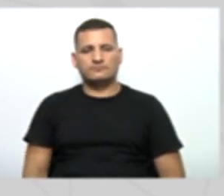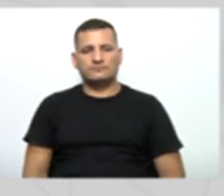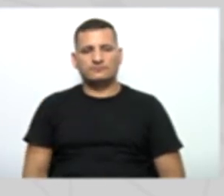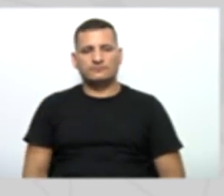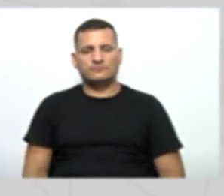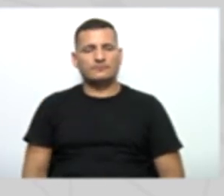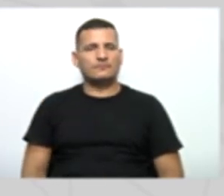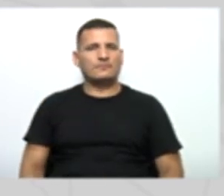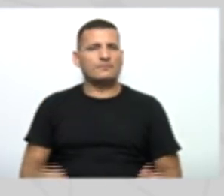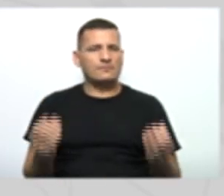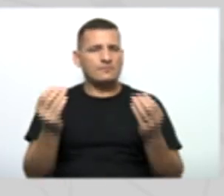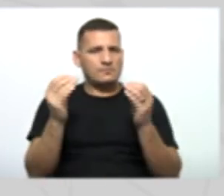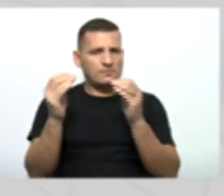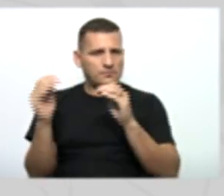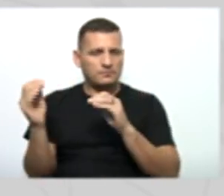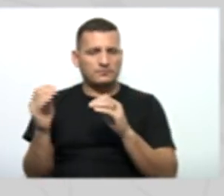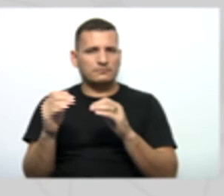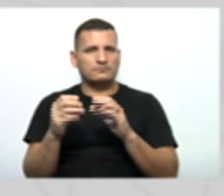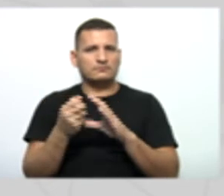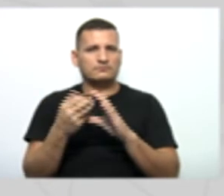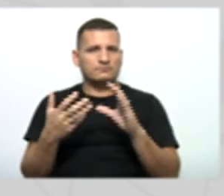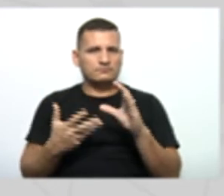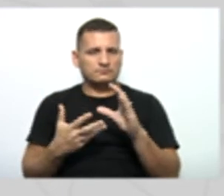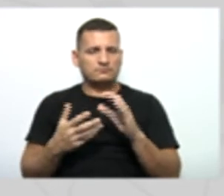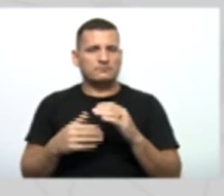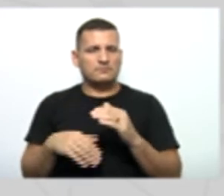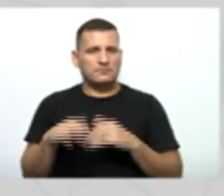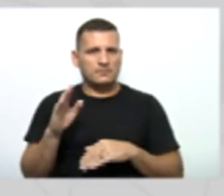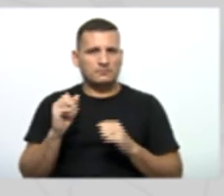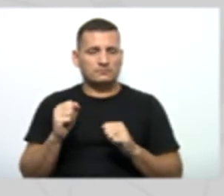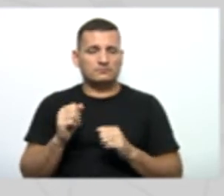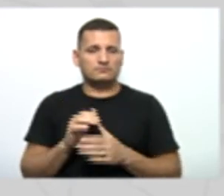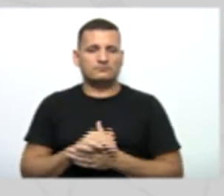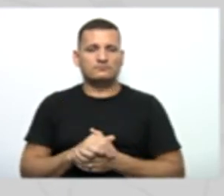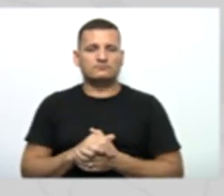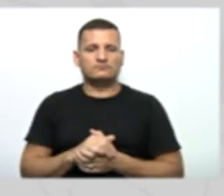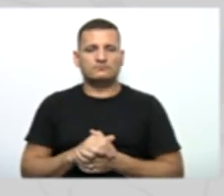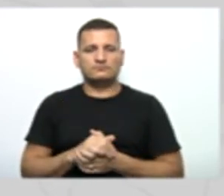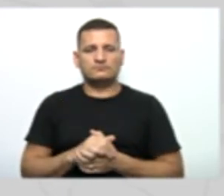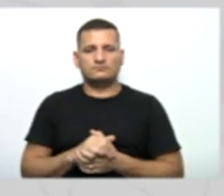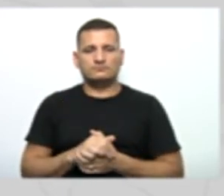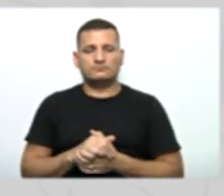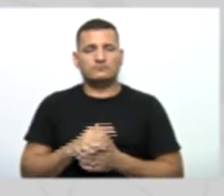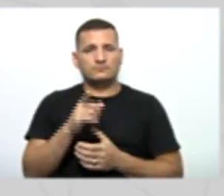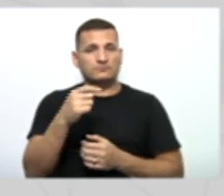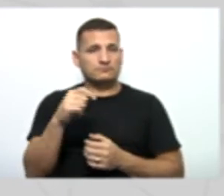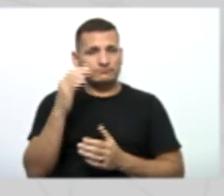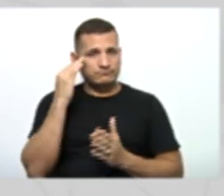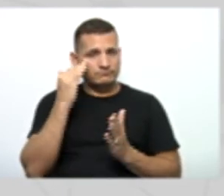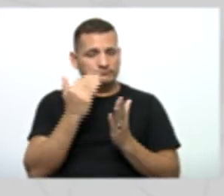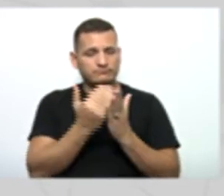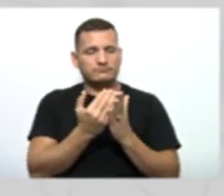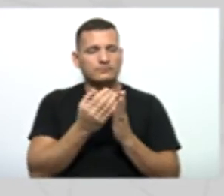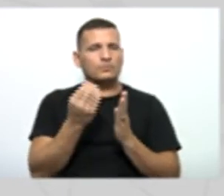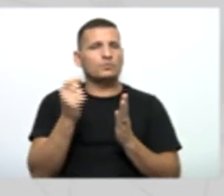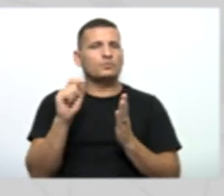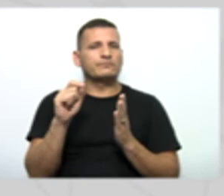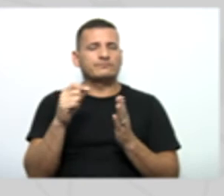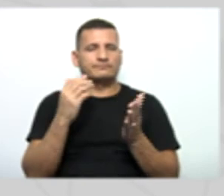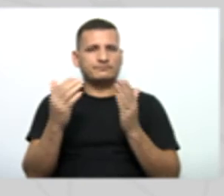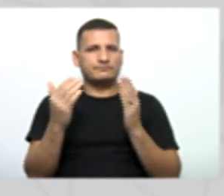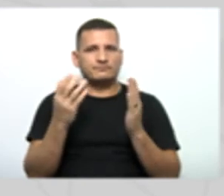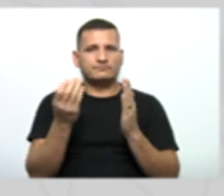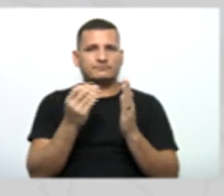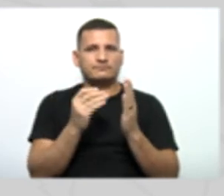aí do que foi identificado? Gente, ó, você tem que seguir o que foi a análise. A análise foi aquela. Pode